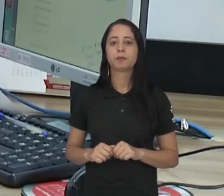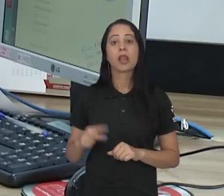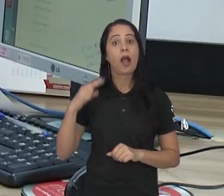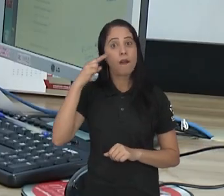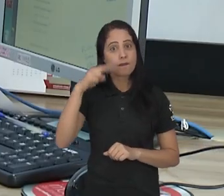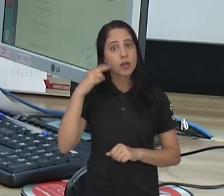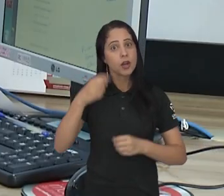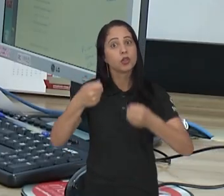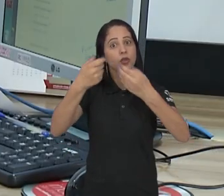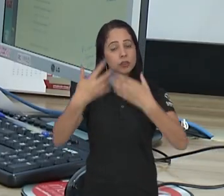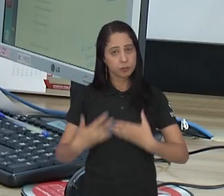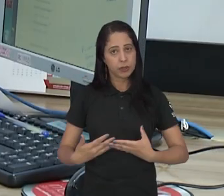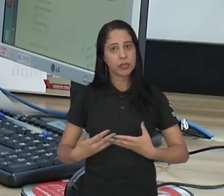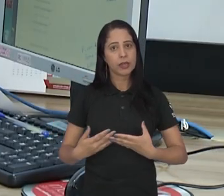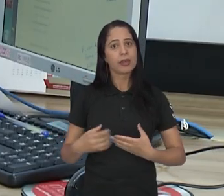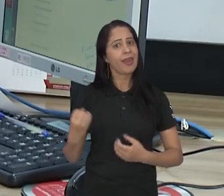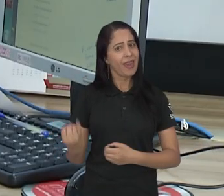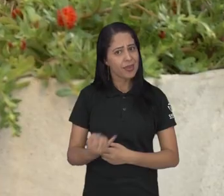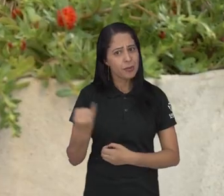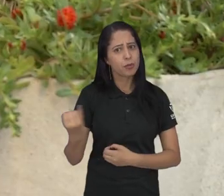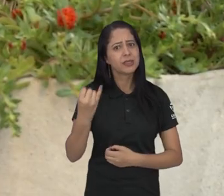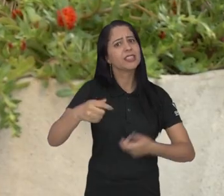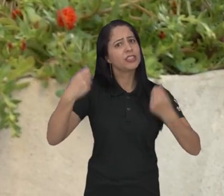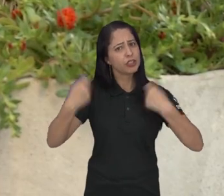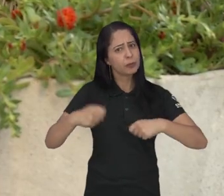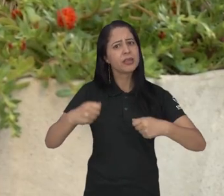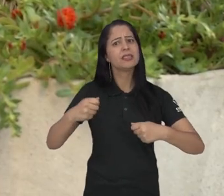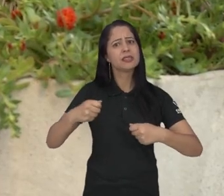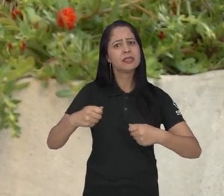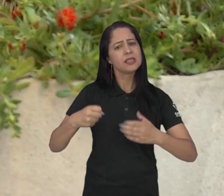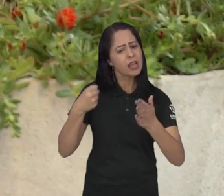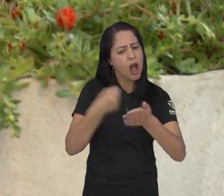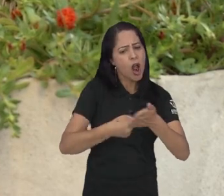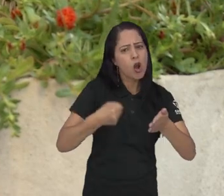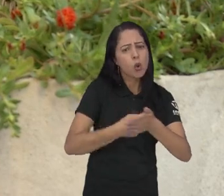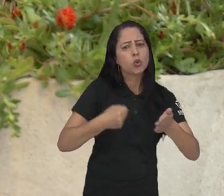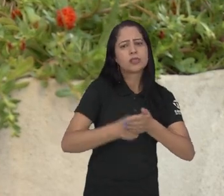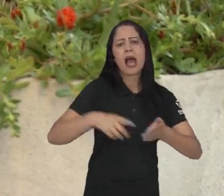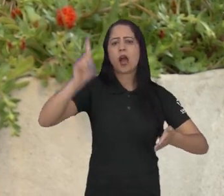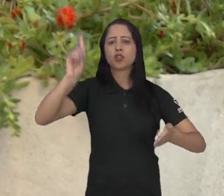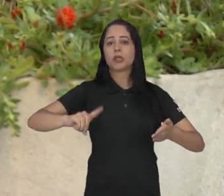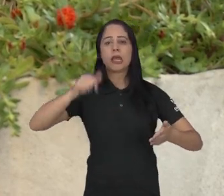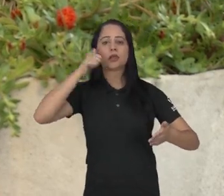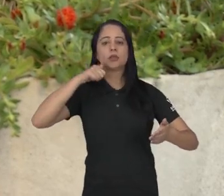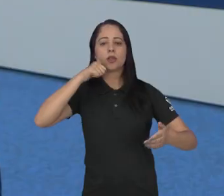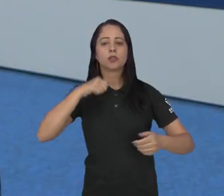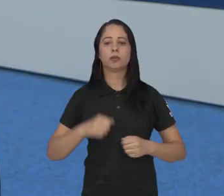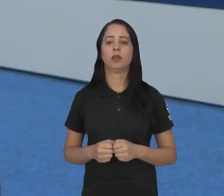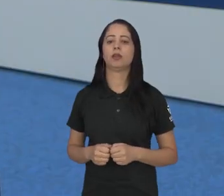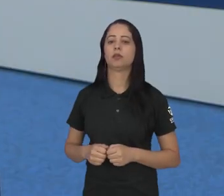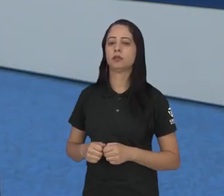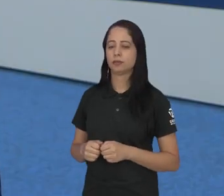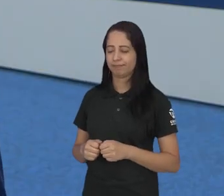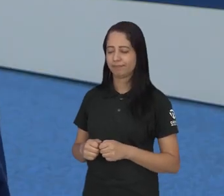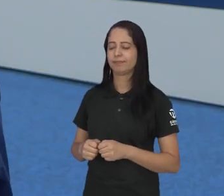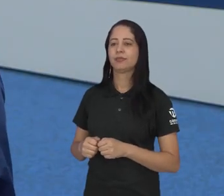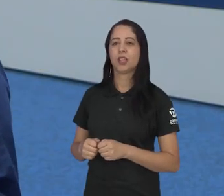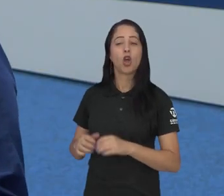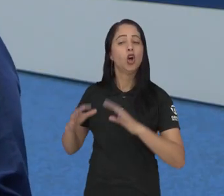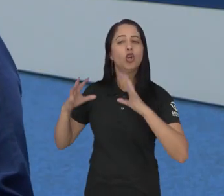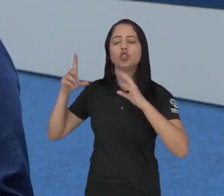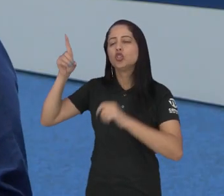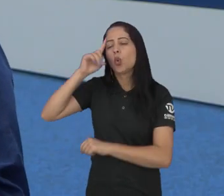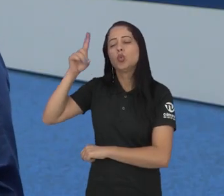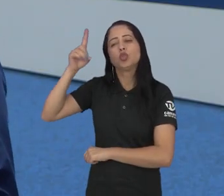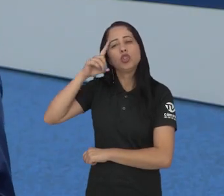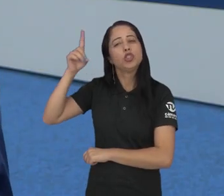lutar pelos direitos das mulheres e combater o machismo trabalhando na raiz do problema todas né todos